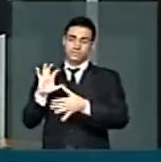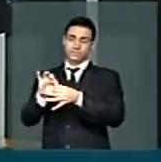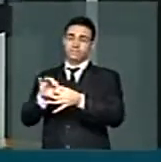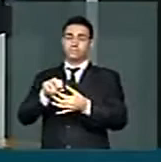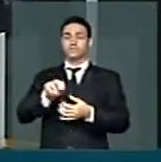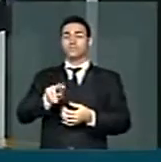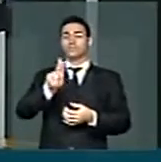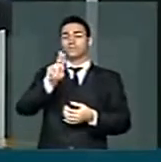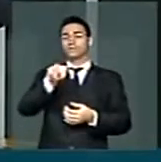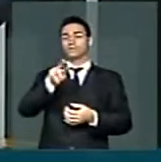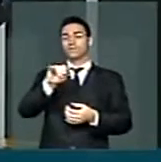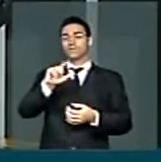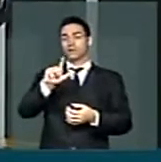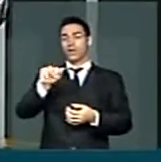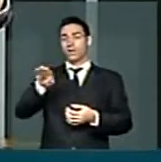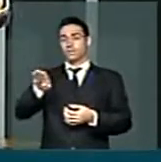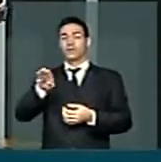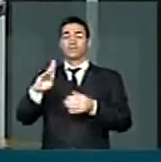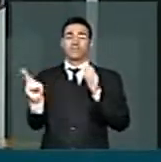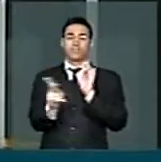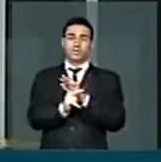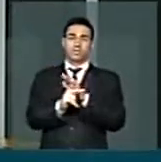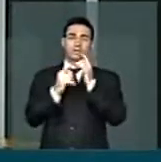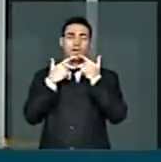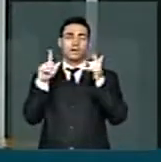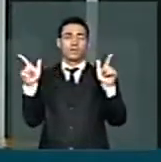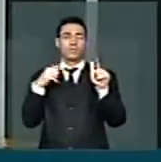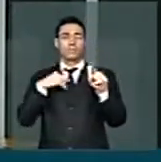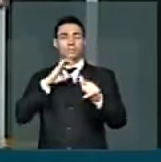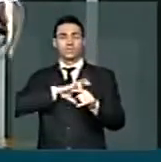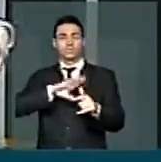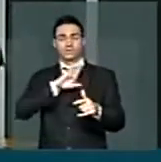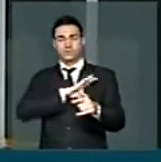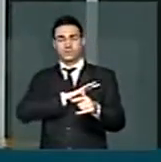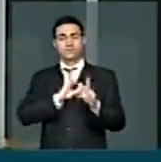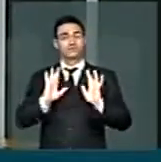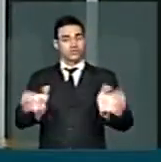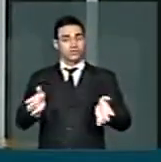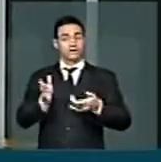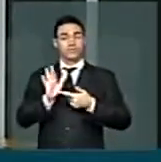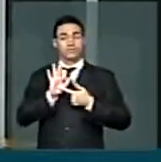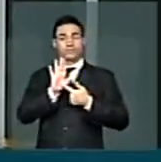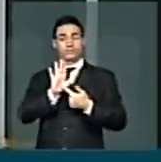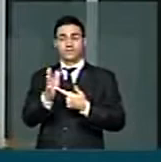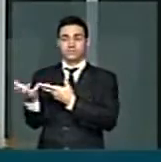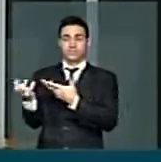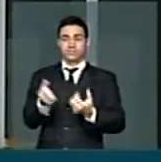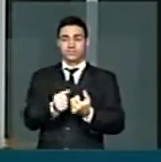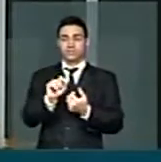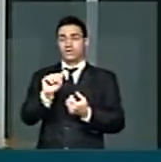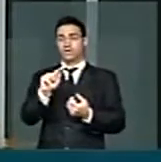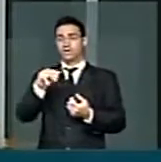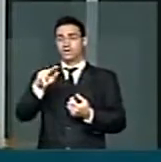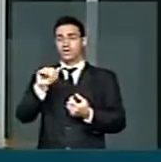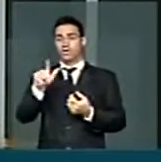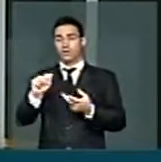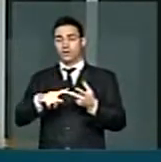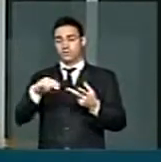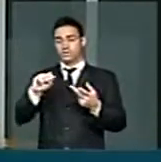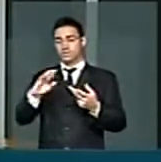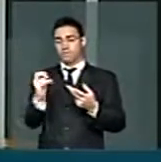Universidade de Língua Portuguesa, que já começa a receber os alunos de Angola,